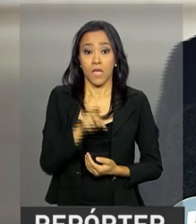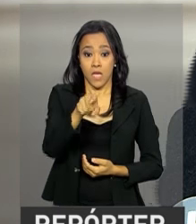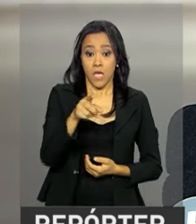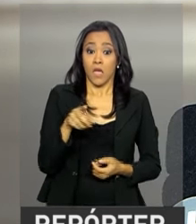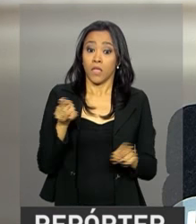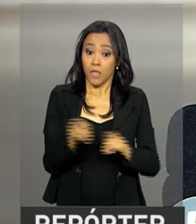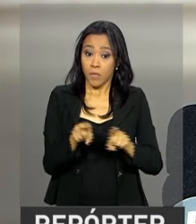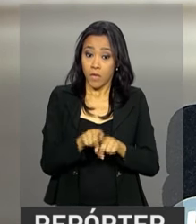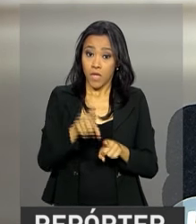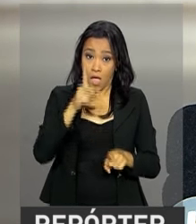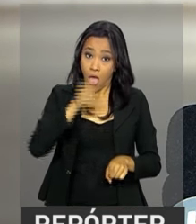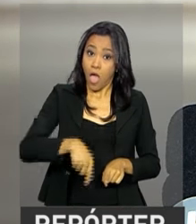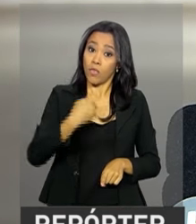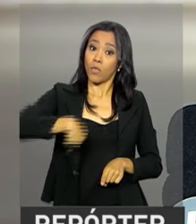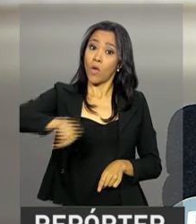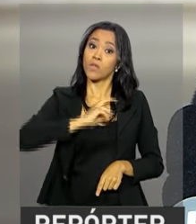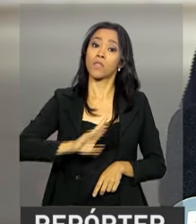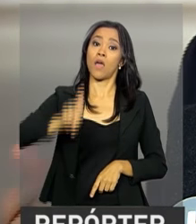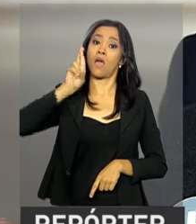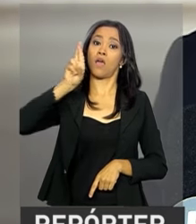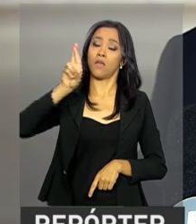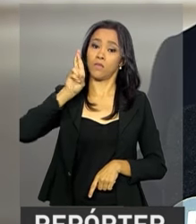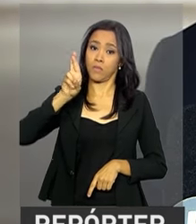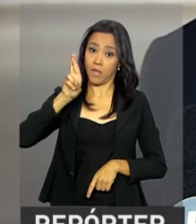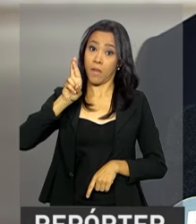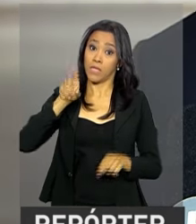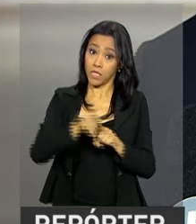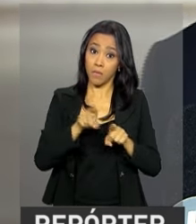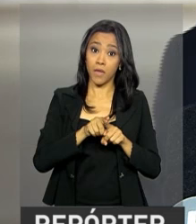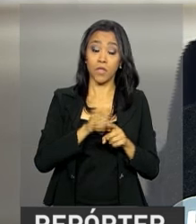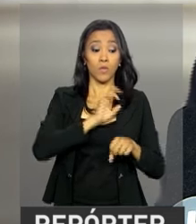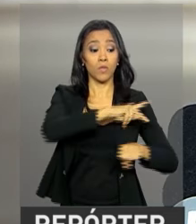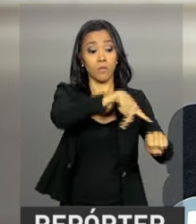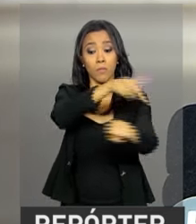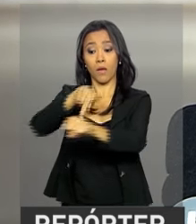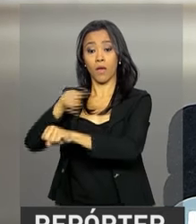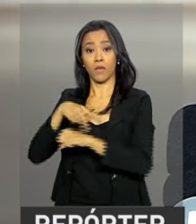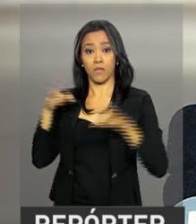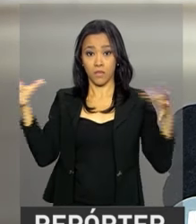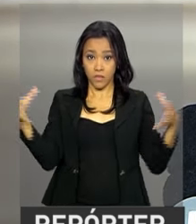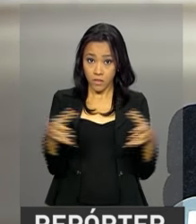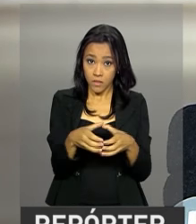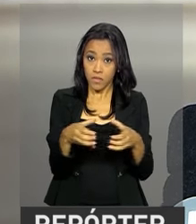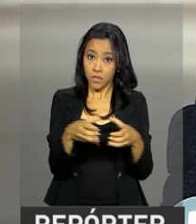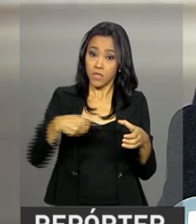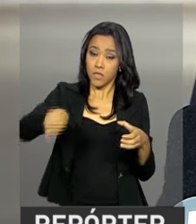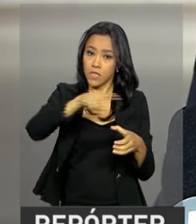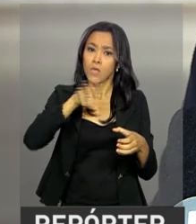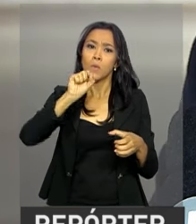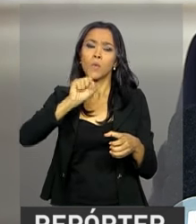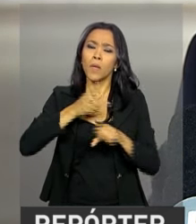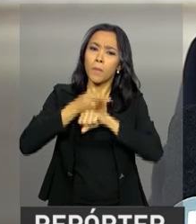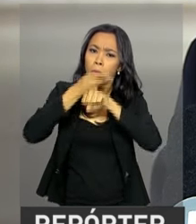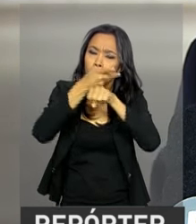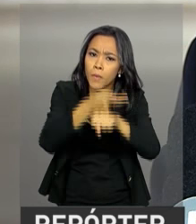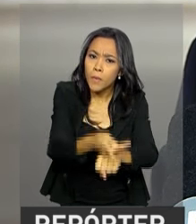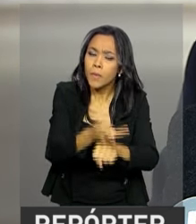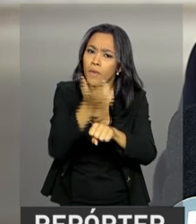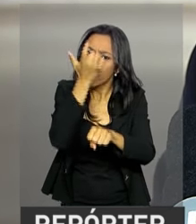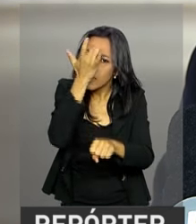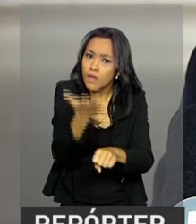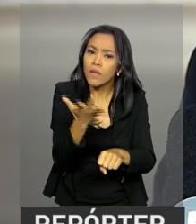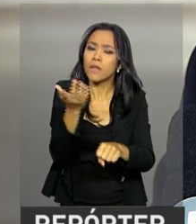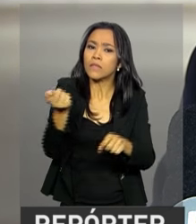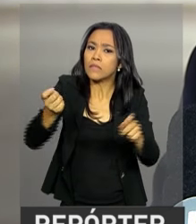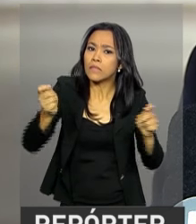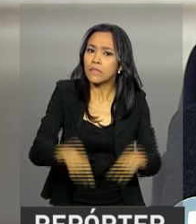evidente que essa é uma responsabilidade essencial dos Estados-membros. Mas o papel do secretário-geral deve ser o de procurar facilitar o diálogo para que